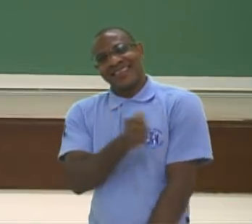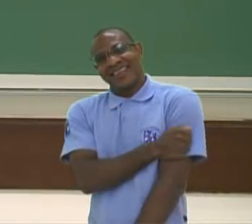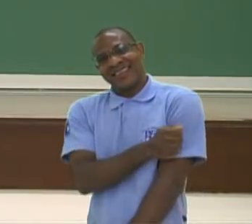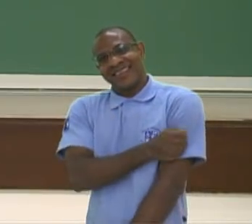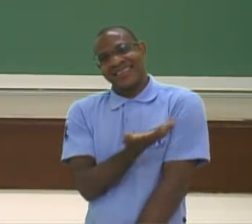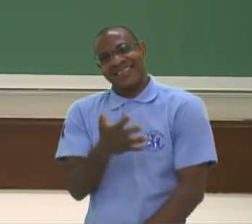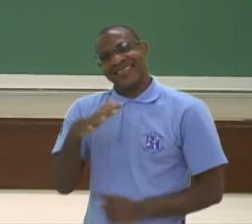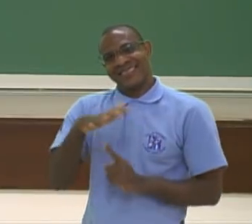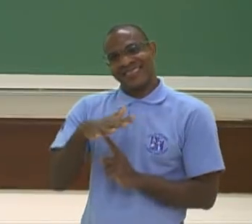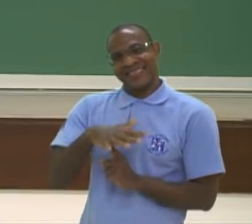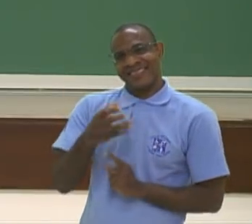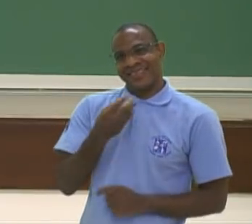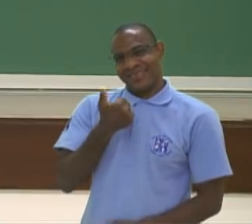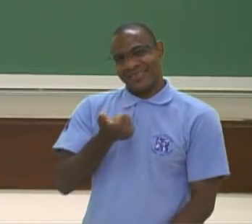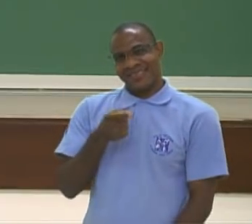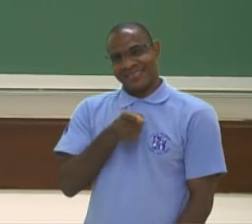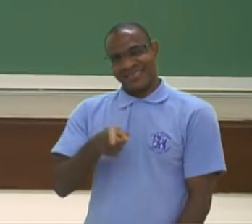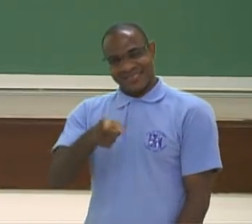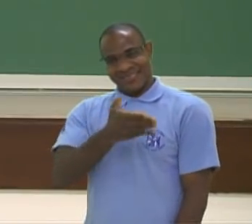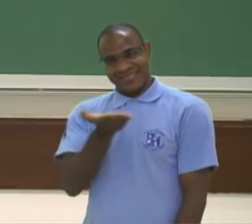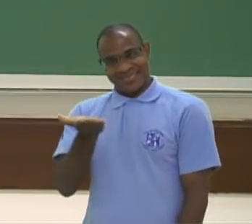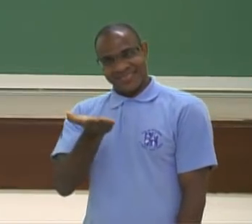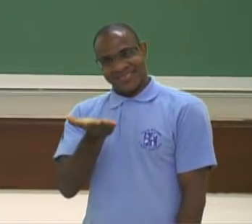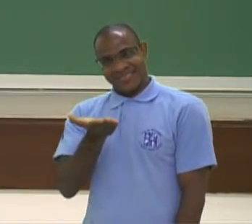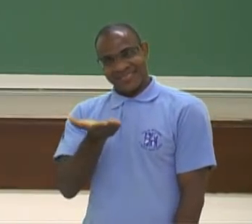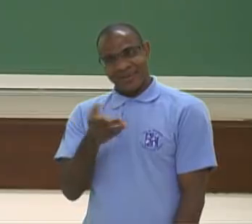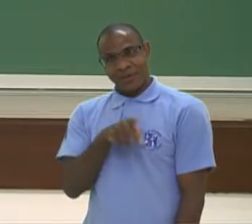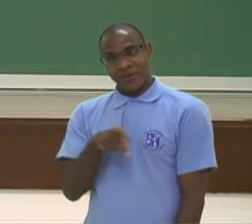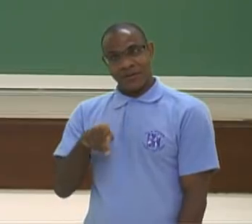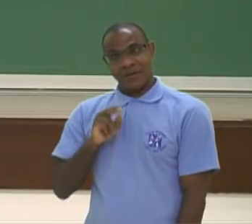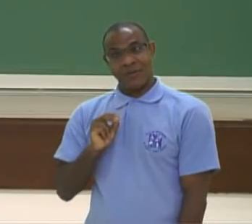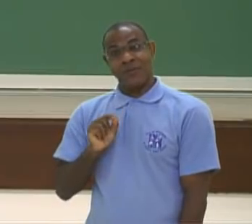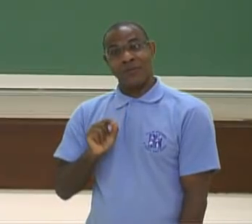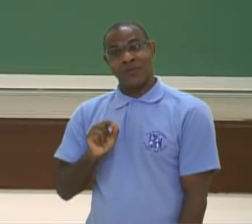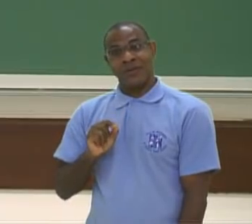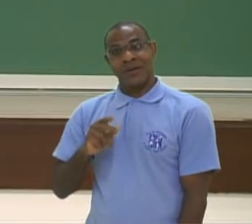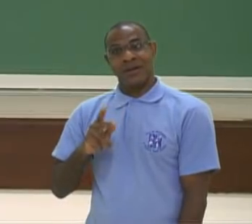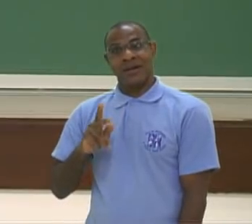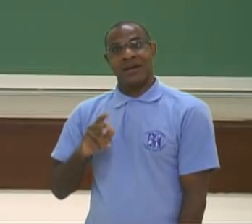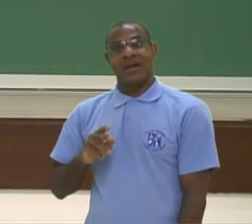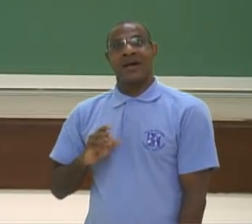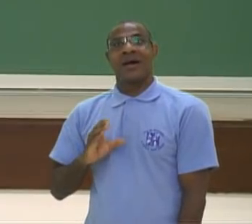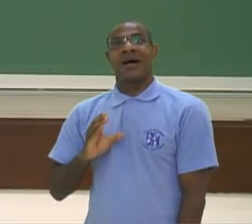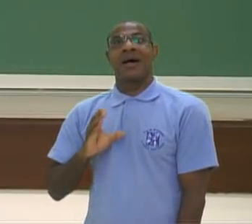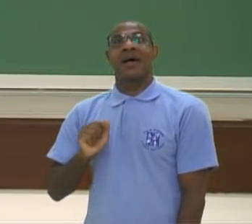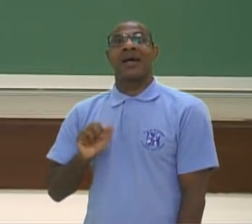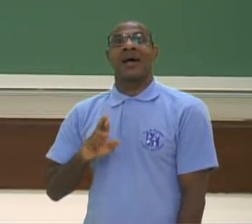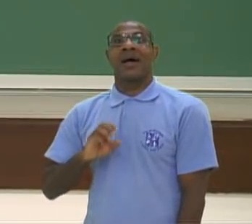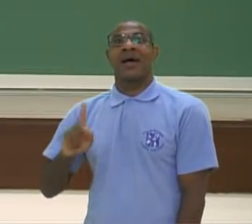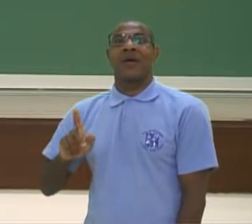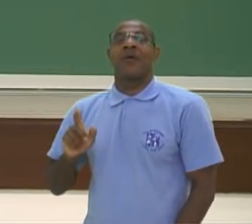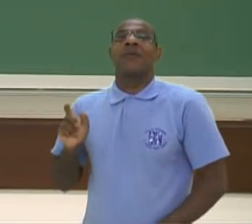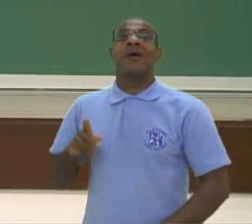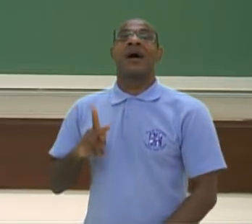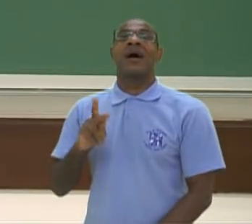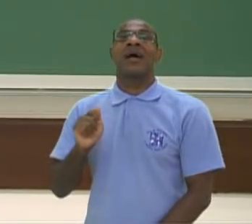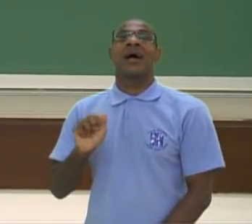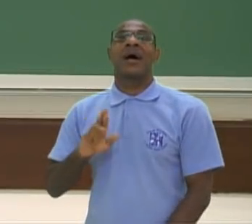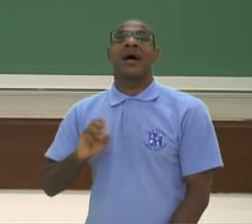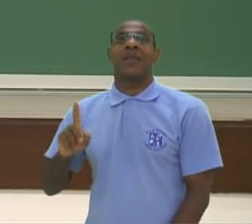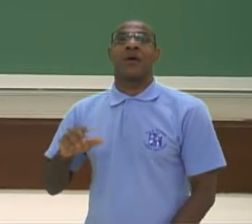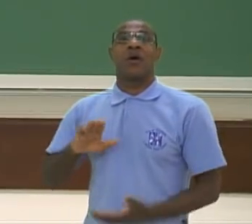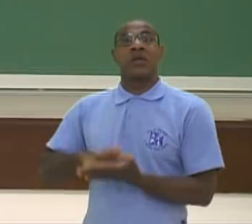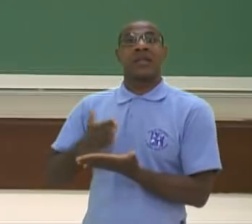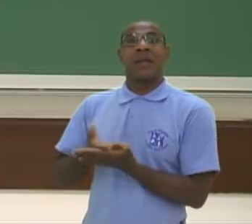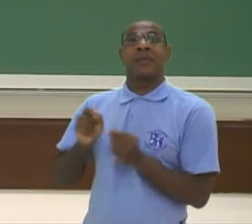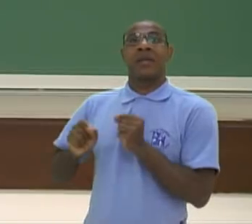Paraná! Tudo bem com vocês? Eu sou a professora Carol, o nosso intérprete é o nosso amigo Val. E a gente está aqui hoje para mais